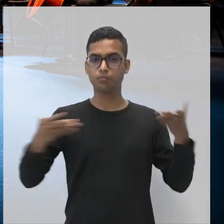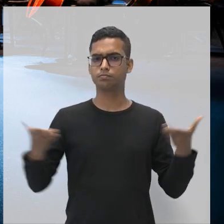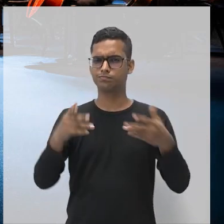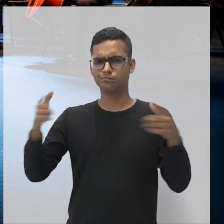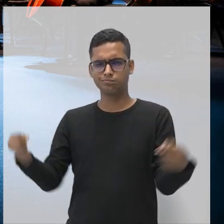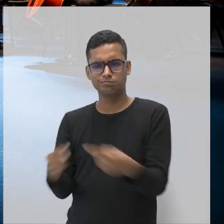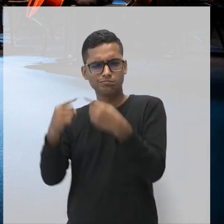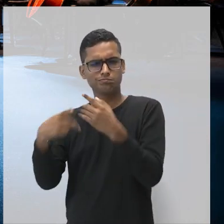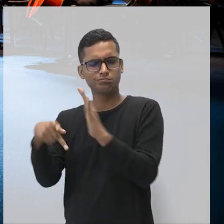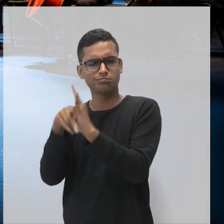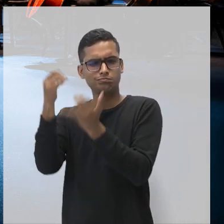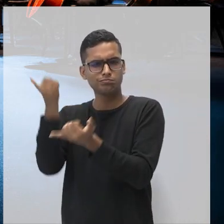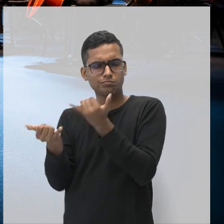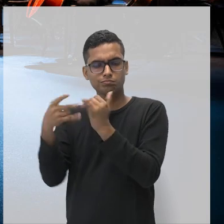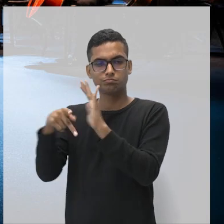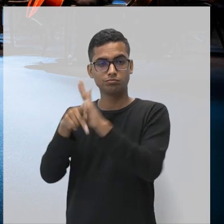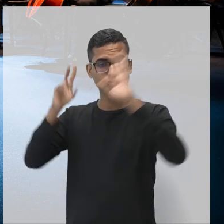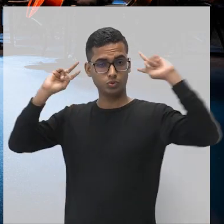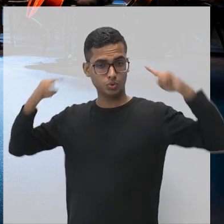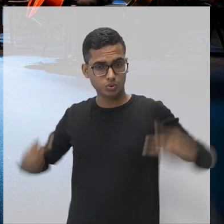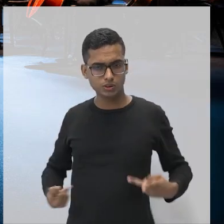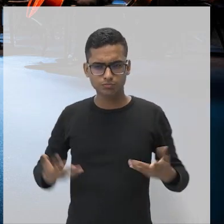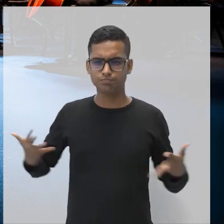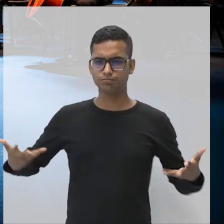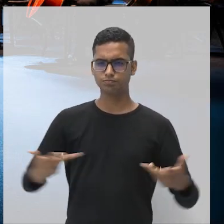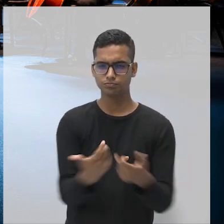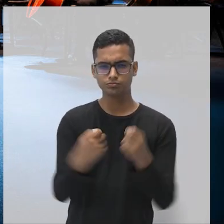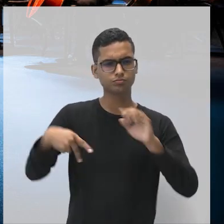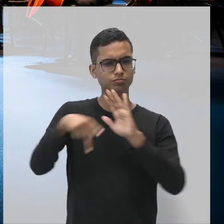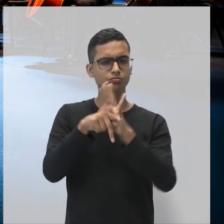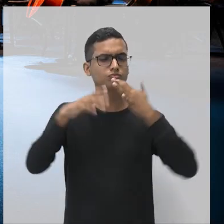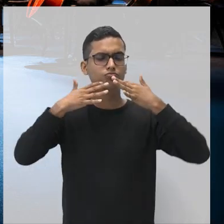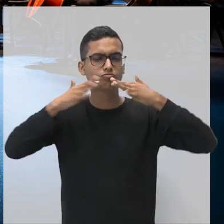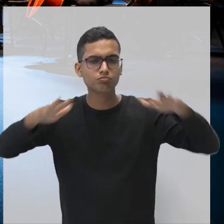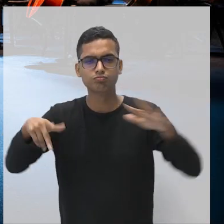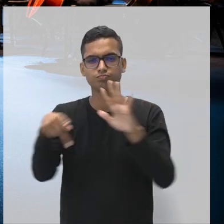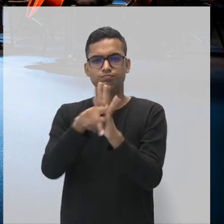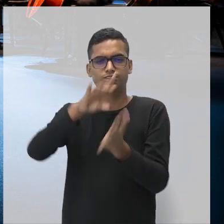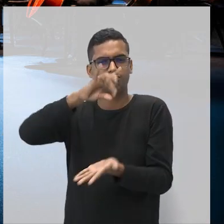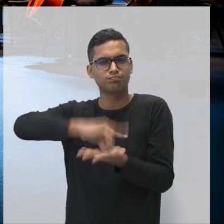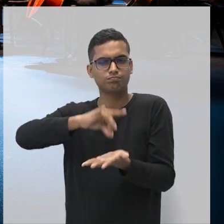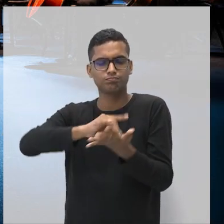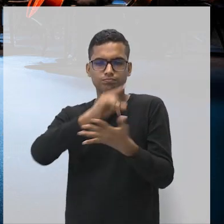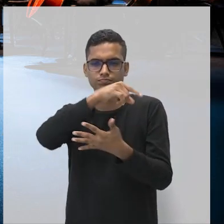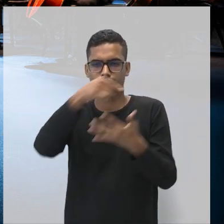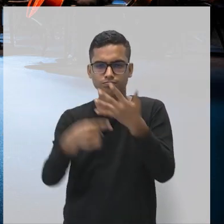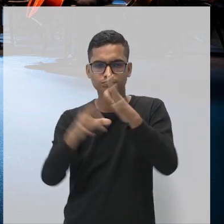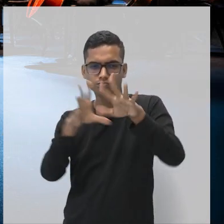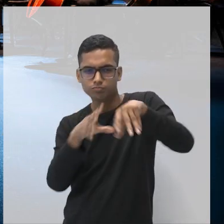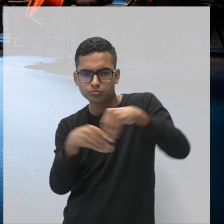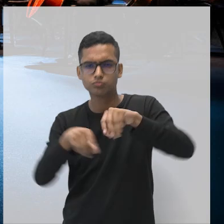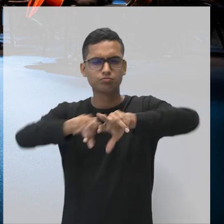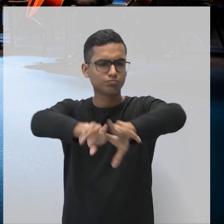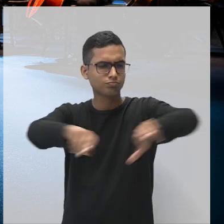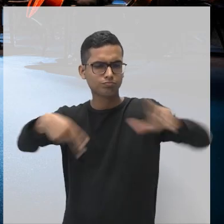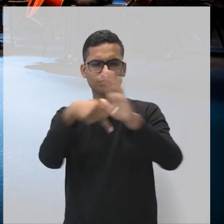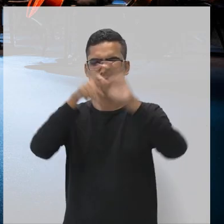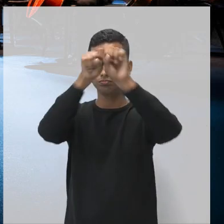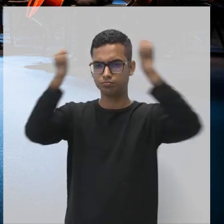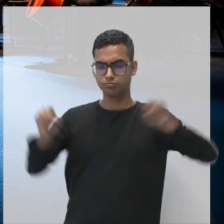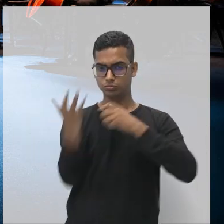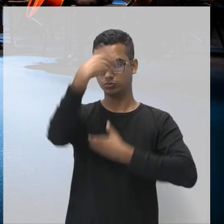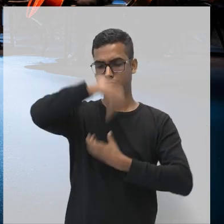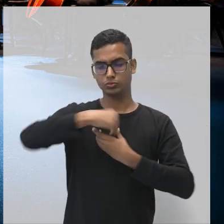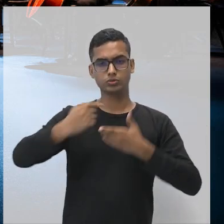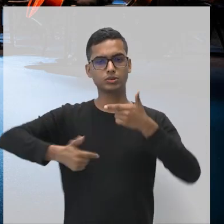humano é uma obra-prima da natureza, uma máquina biológica complexa composta por